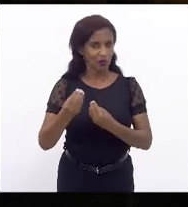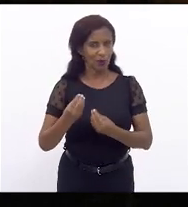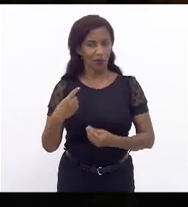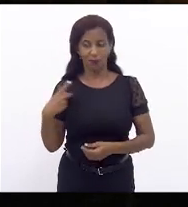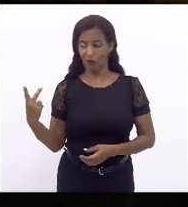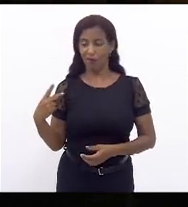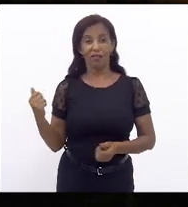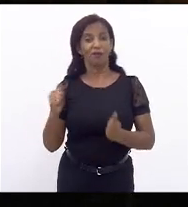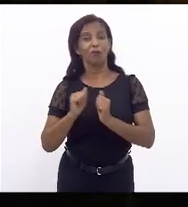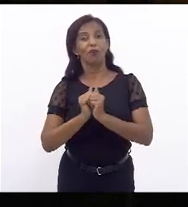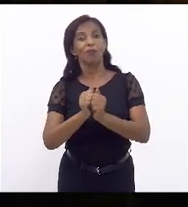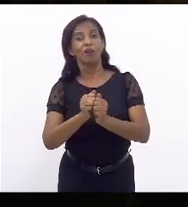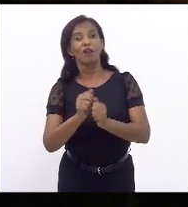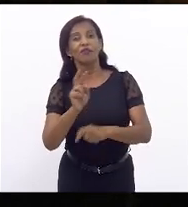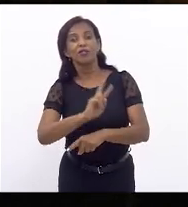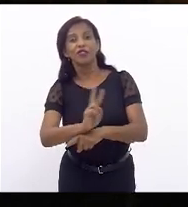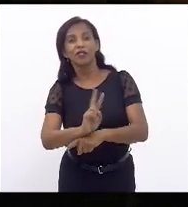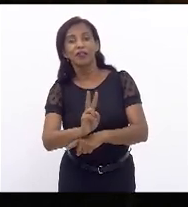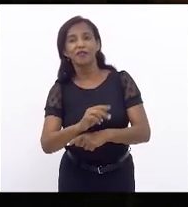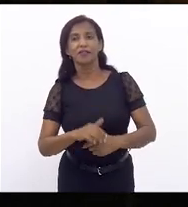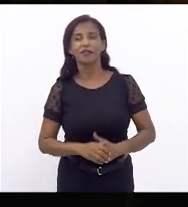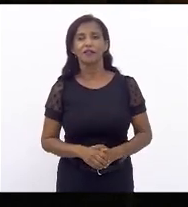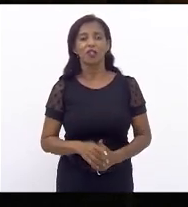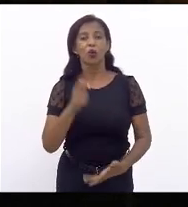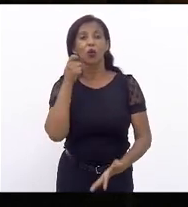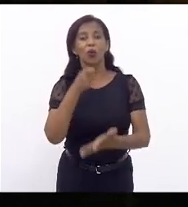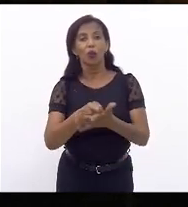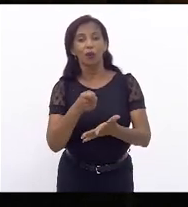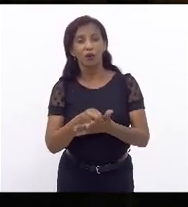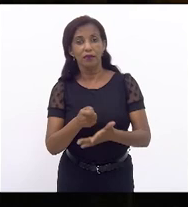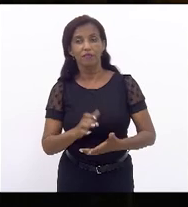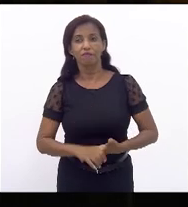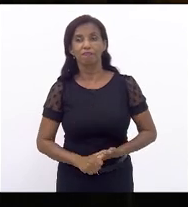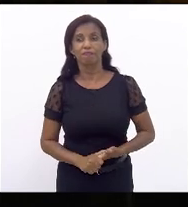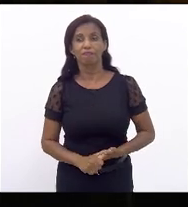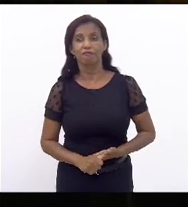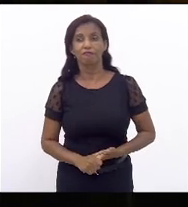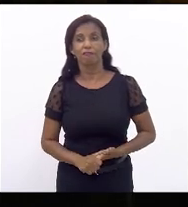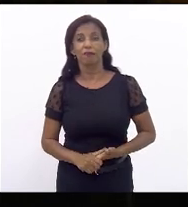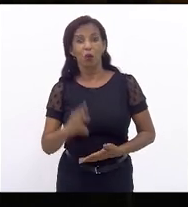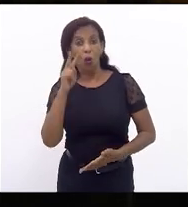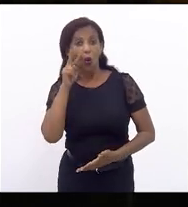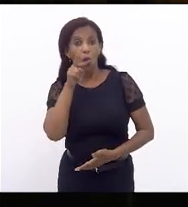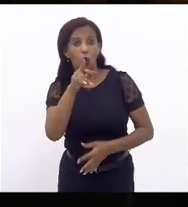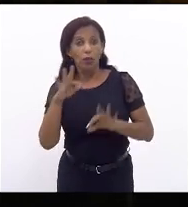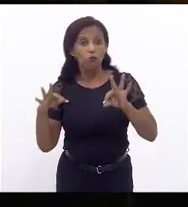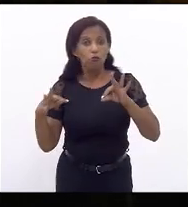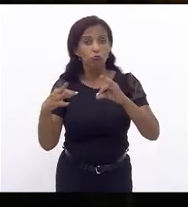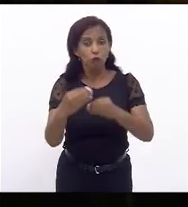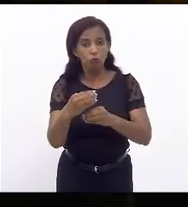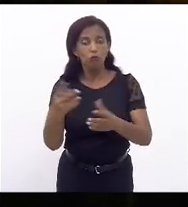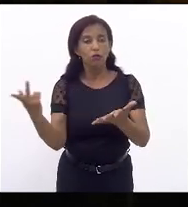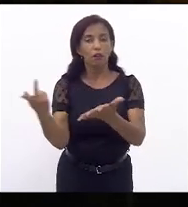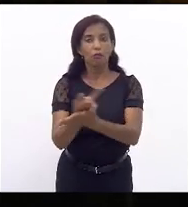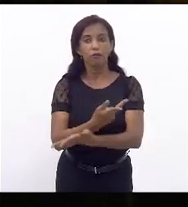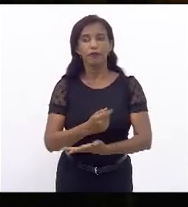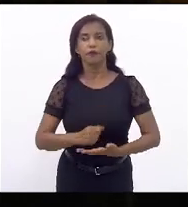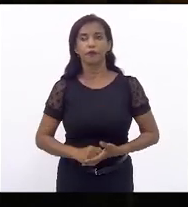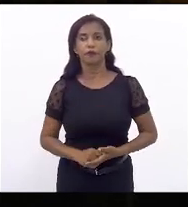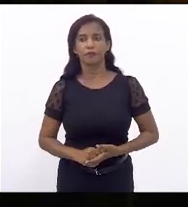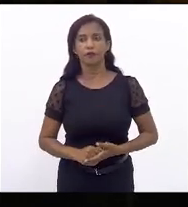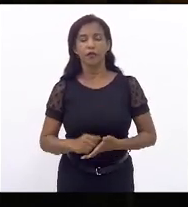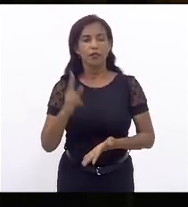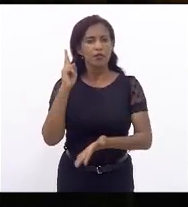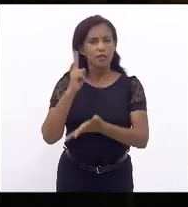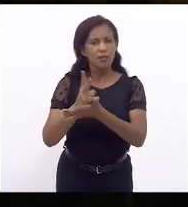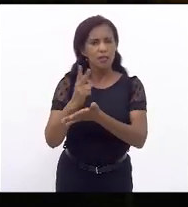né, deputado? Fiscalizando, cobrando, olhando tudo o que estava acontecendo. E todas